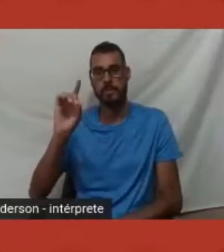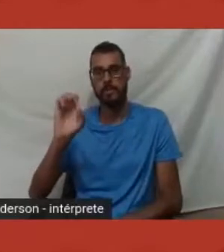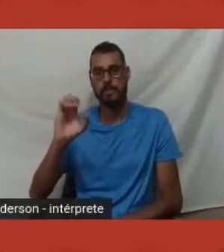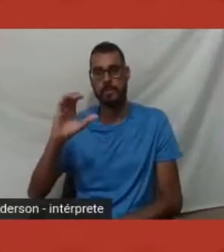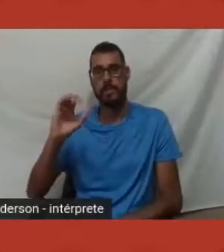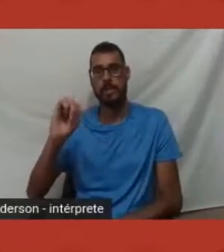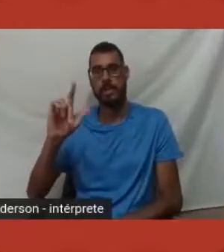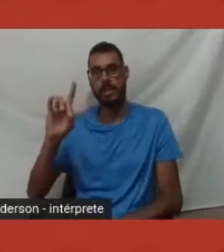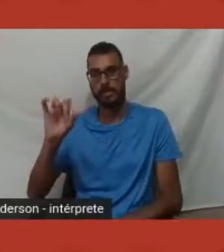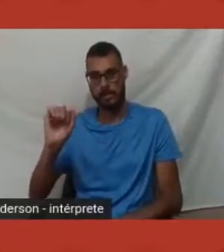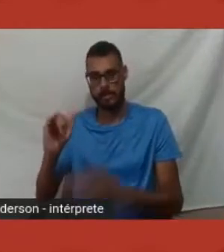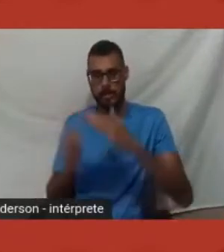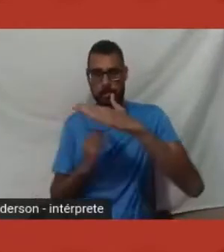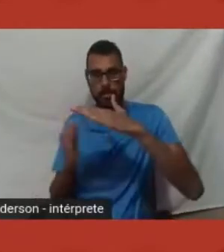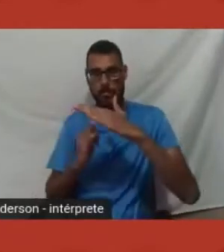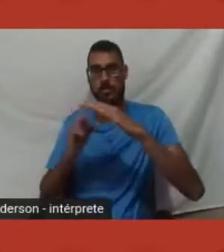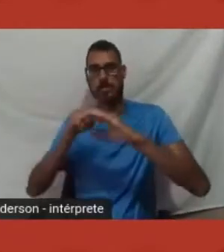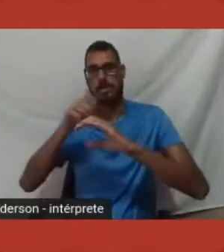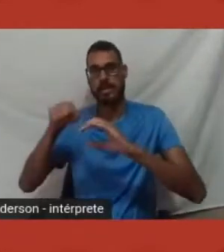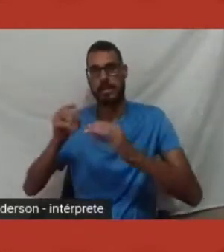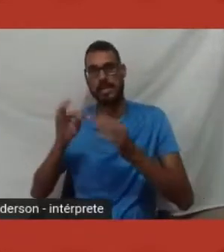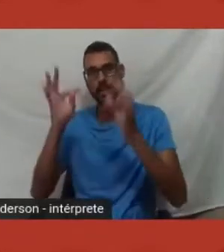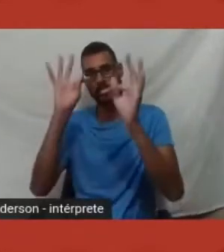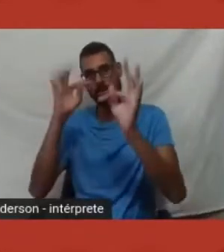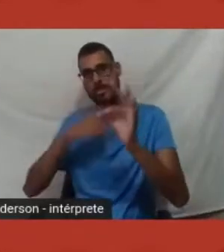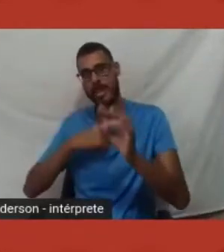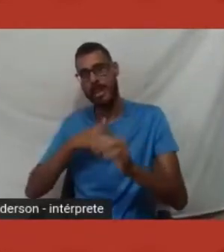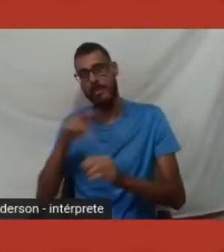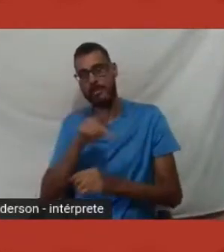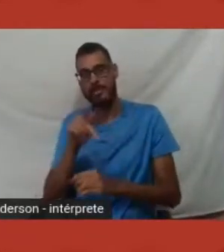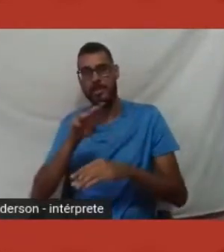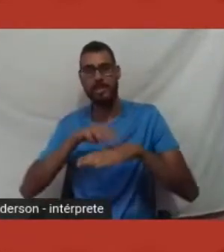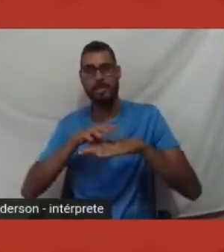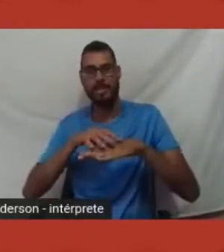Tecnologia, e sou professora de matemática lá no campus.